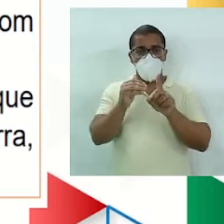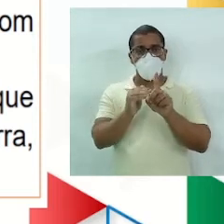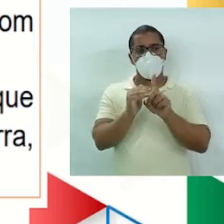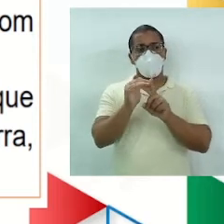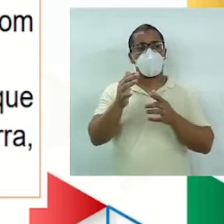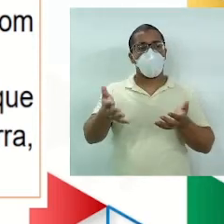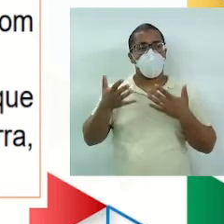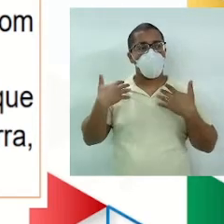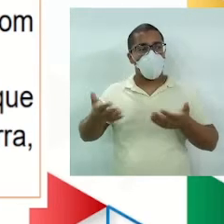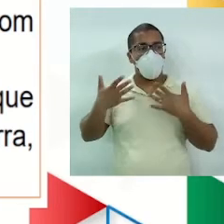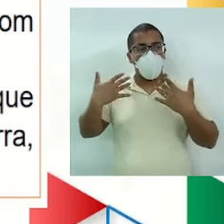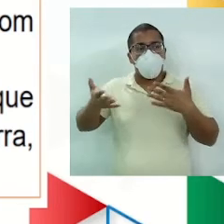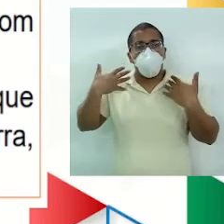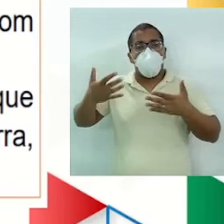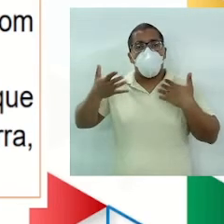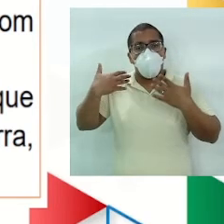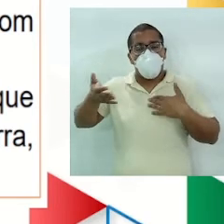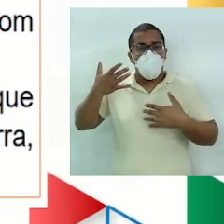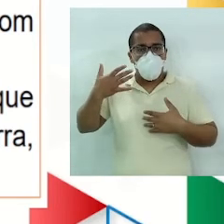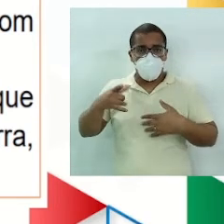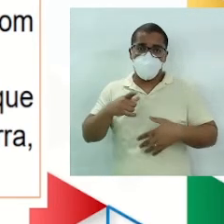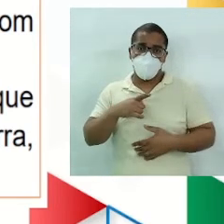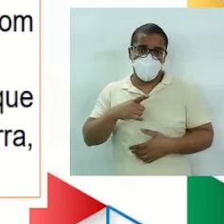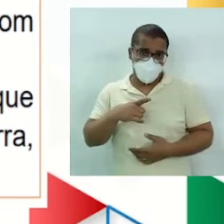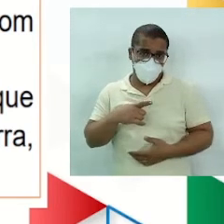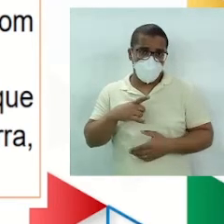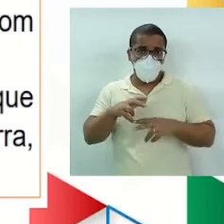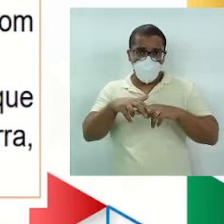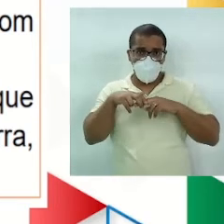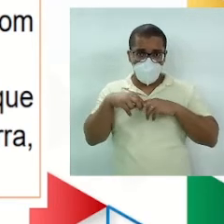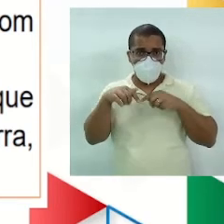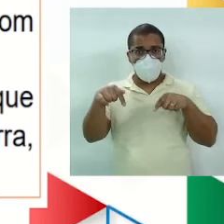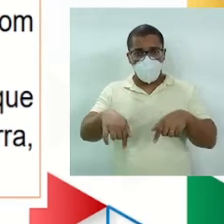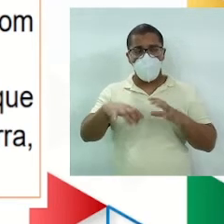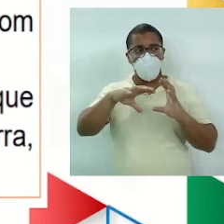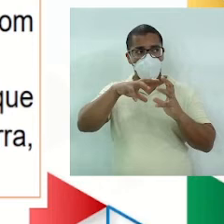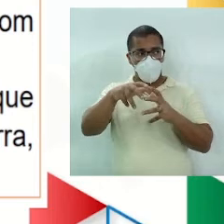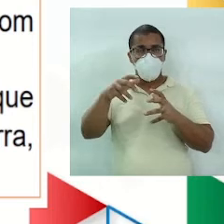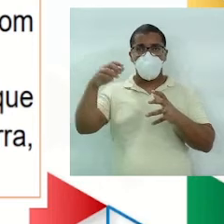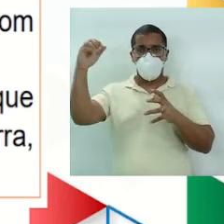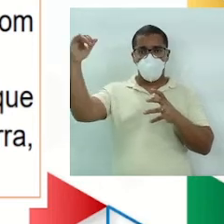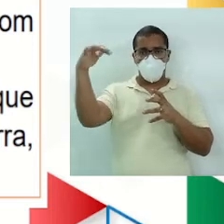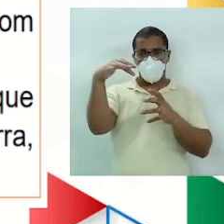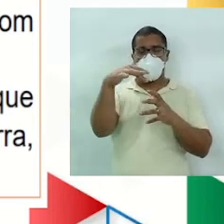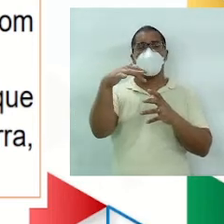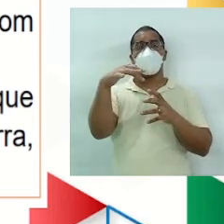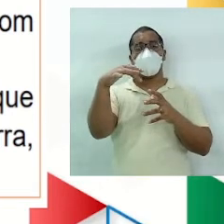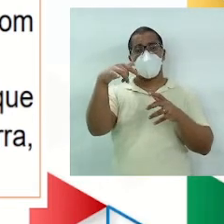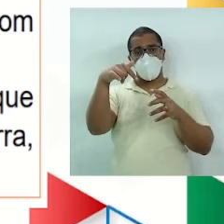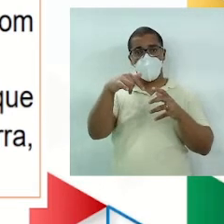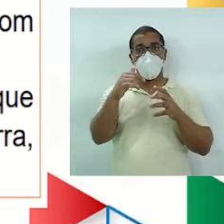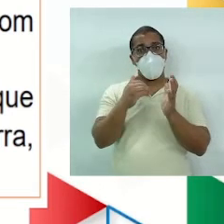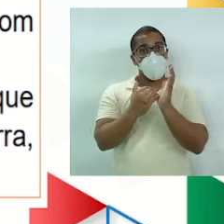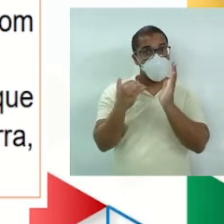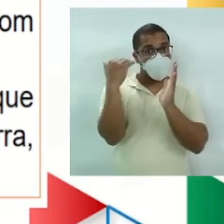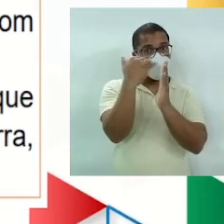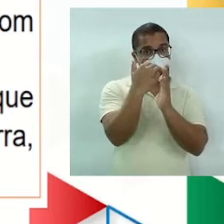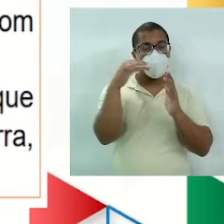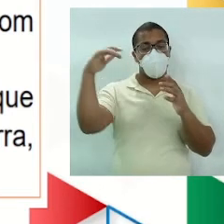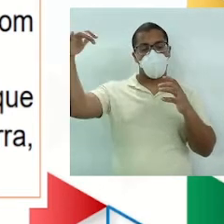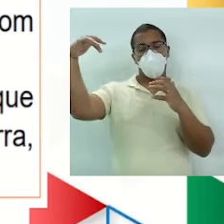aquecimento global, já que um maior número de raios ultravioletas atinge a superfície da Terra, aumentando